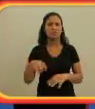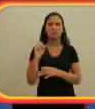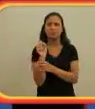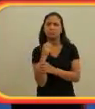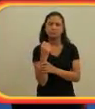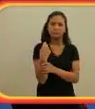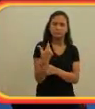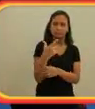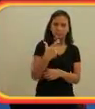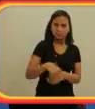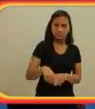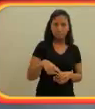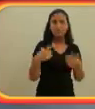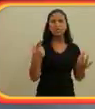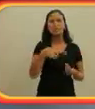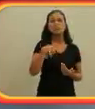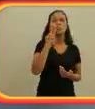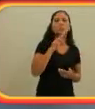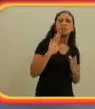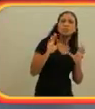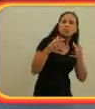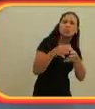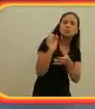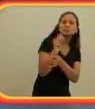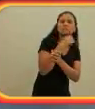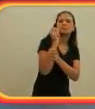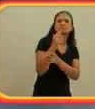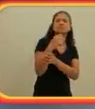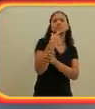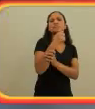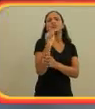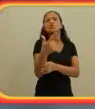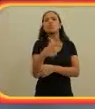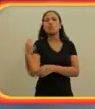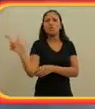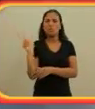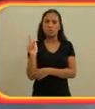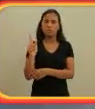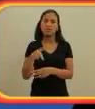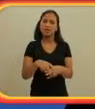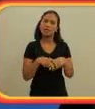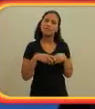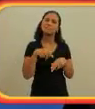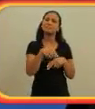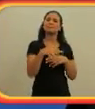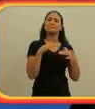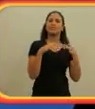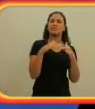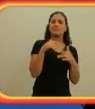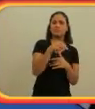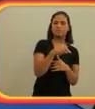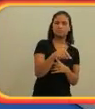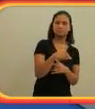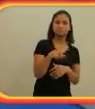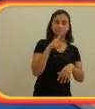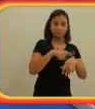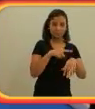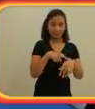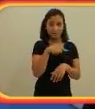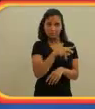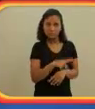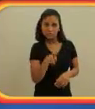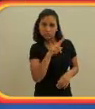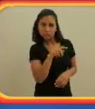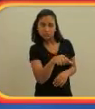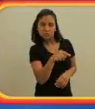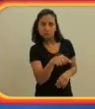adultos, é o desequilíbrio muscular, ou seja, esses pacientes utilizam mais um grupo muscular do que outros, o que